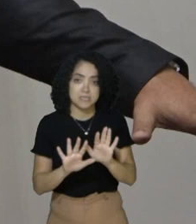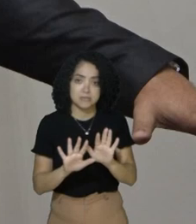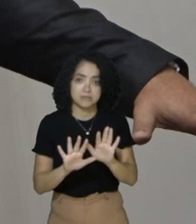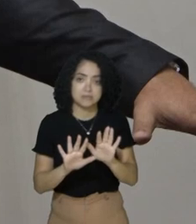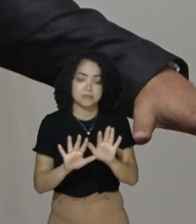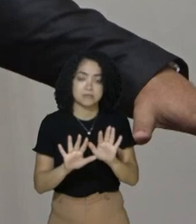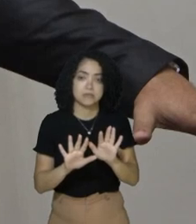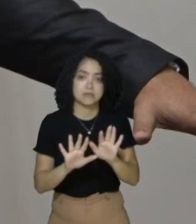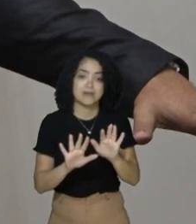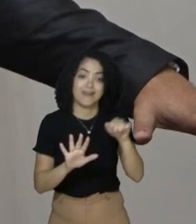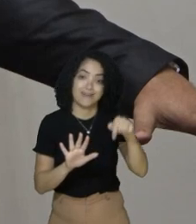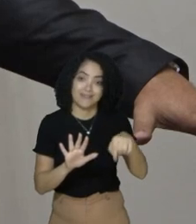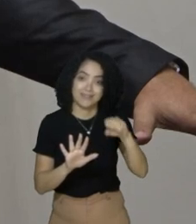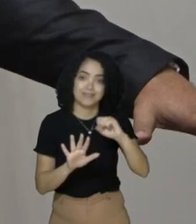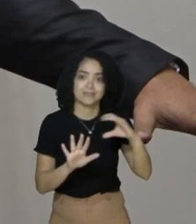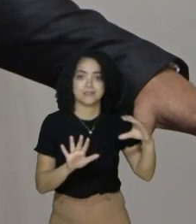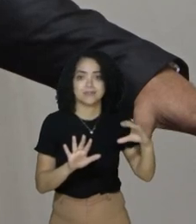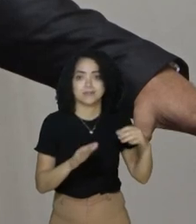Aqui é Santa Catarina.